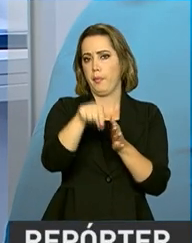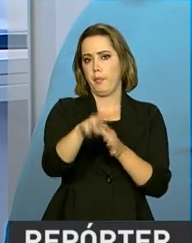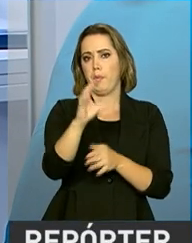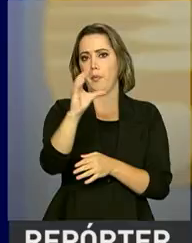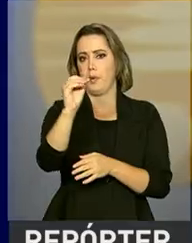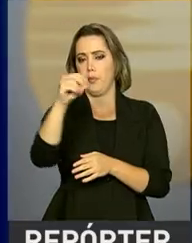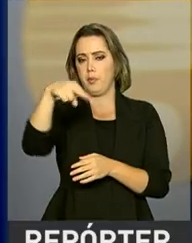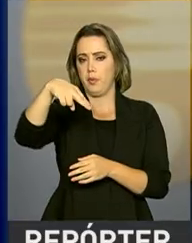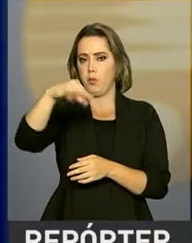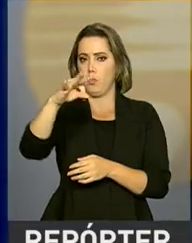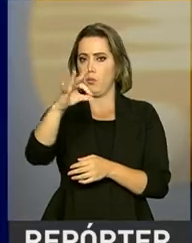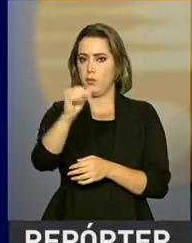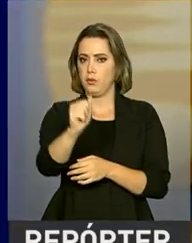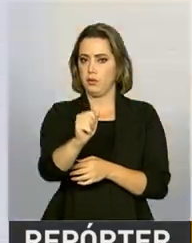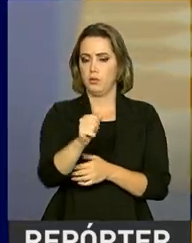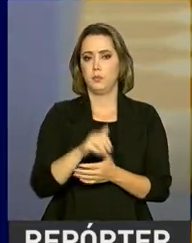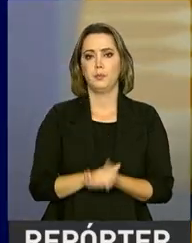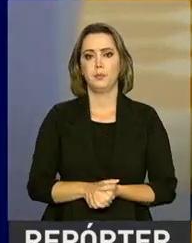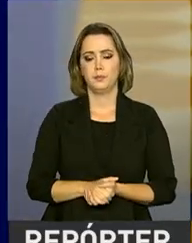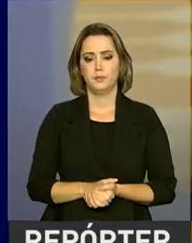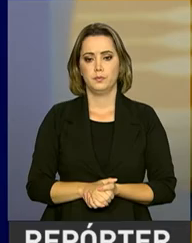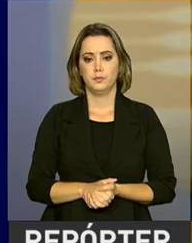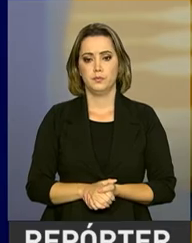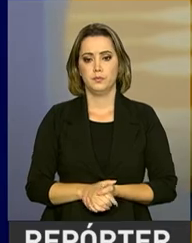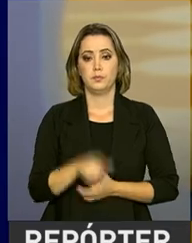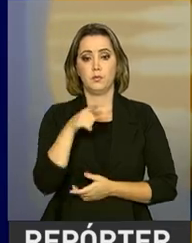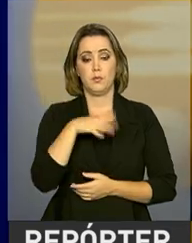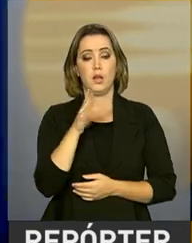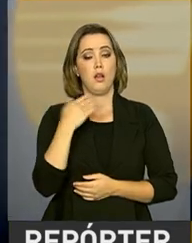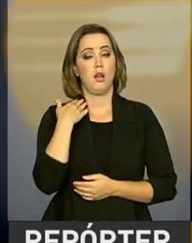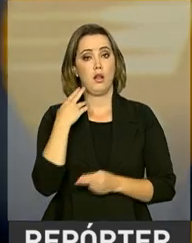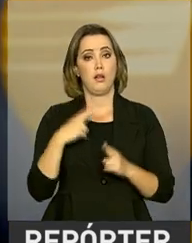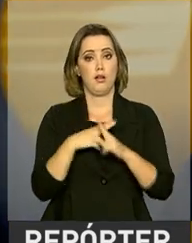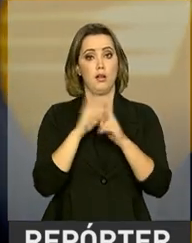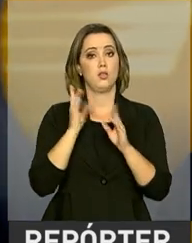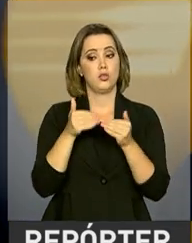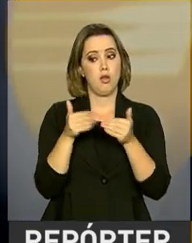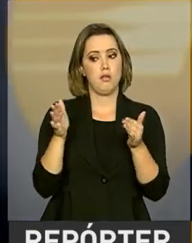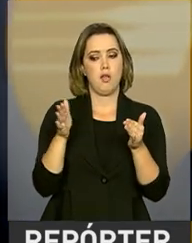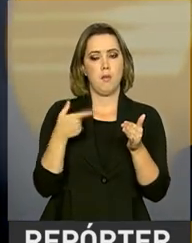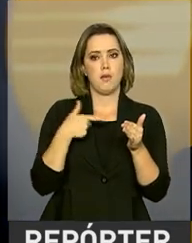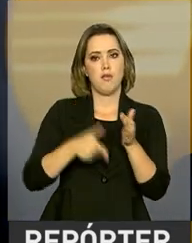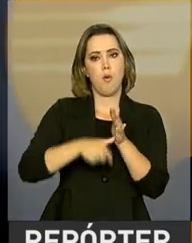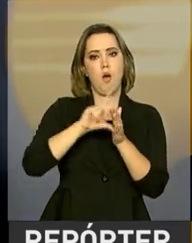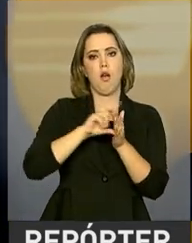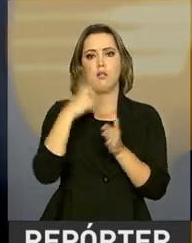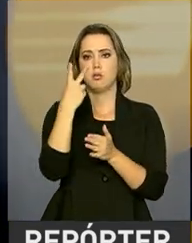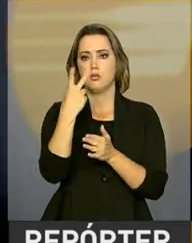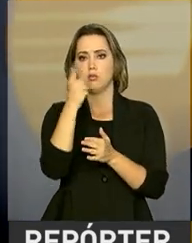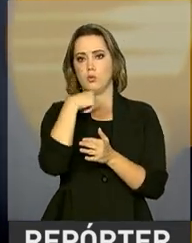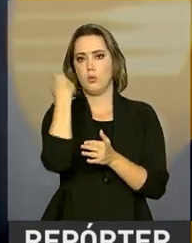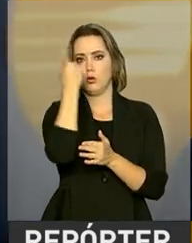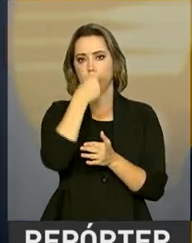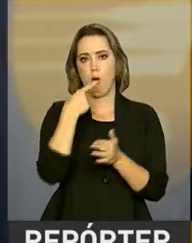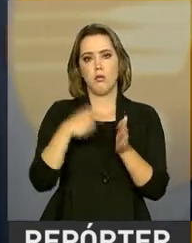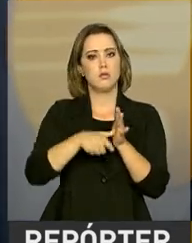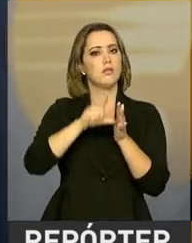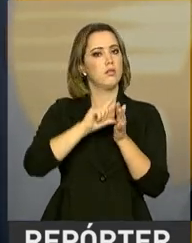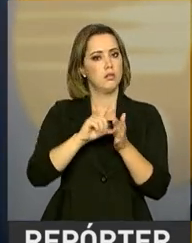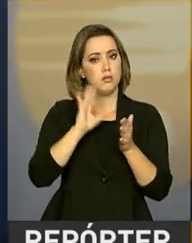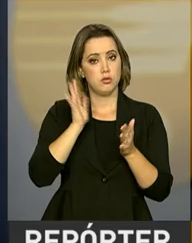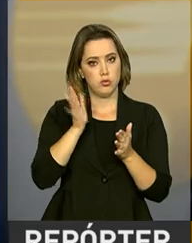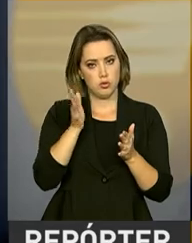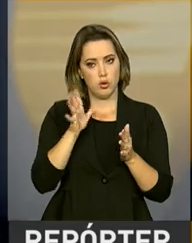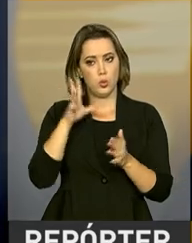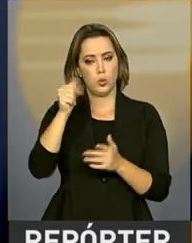disponível a caixa já estão em salvador com duas horas de antecedência - as agências duas horas de antecedência em todo o